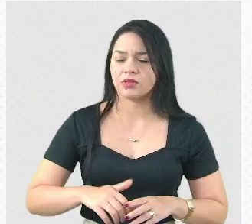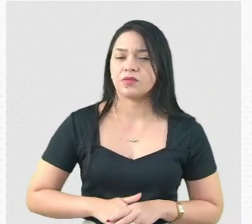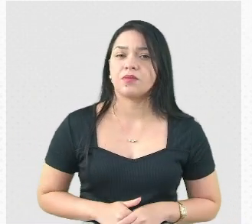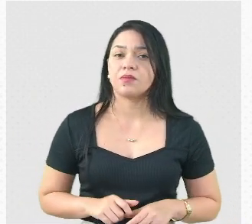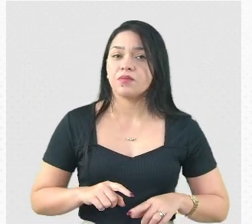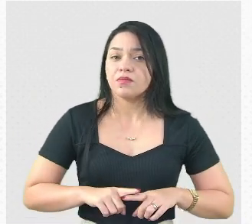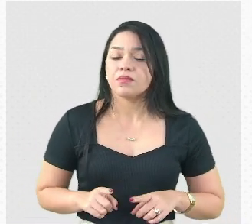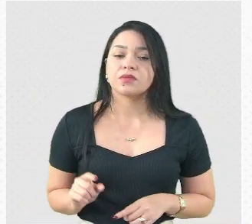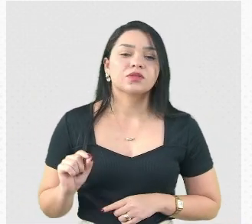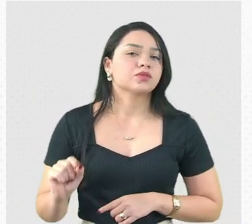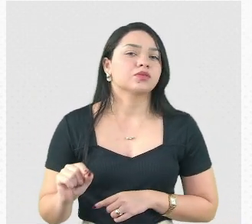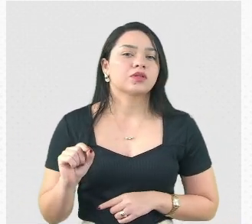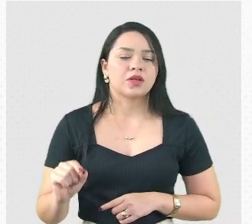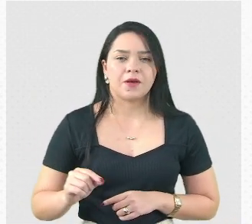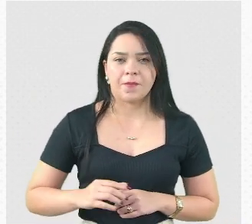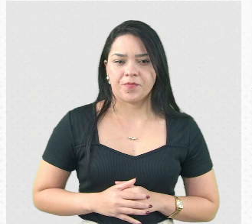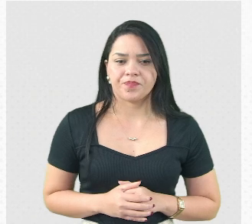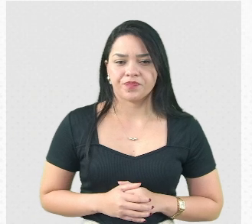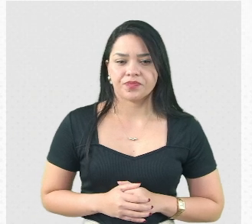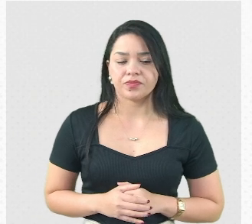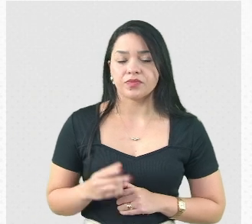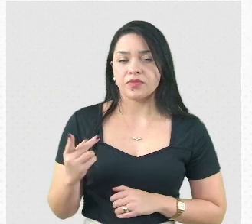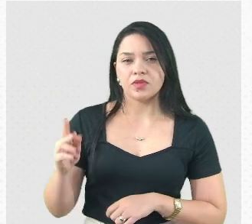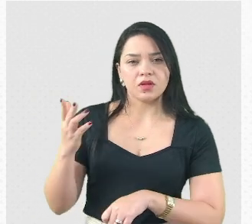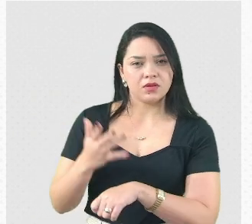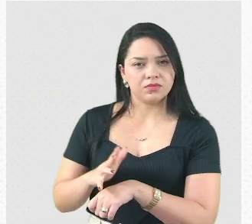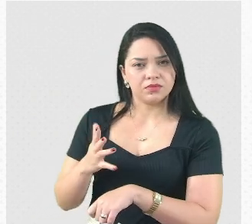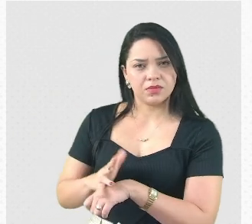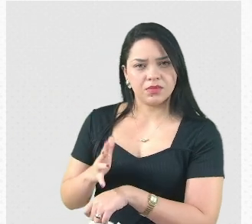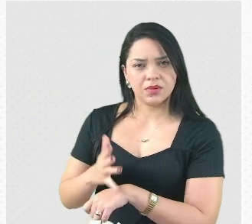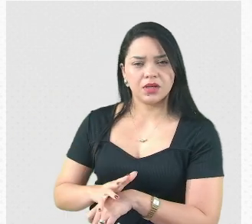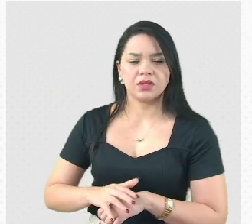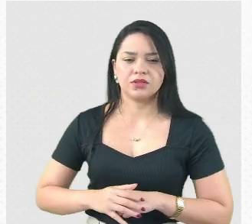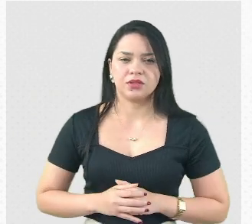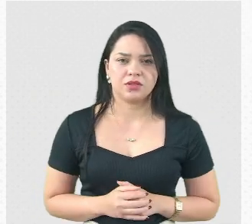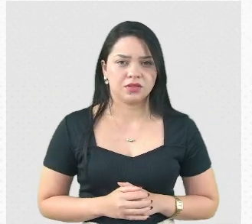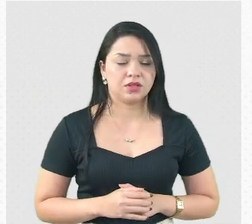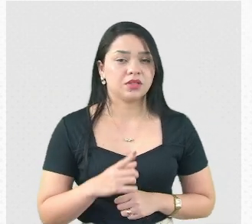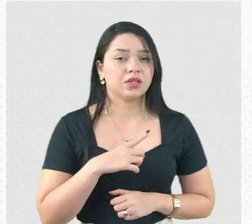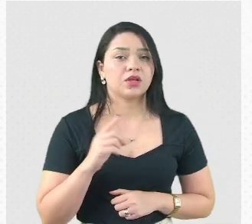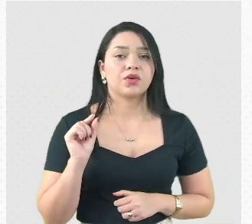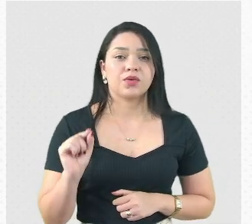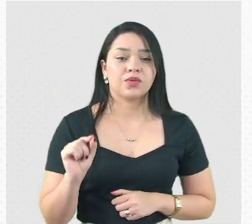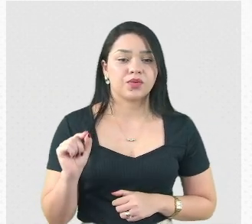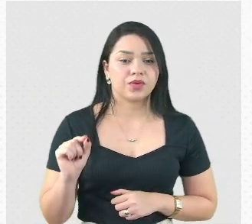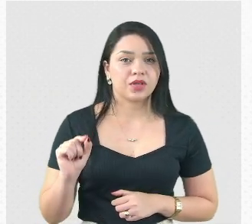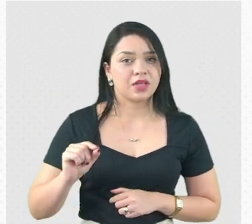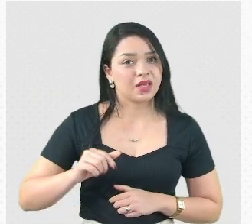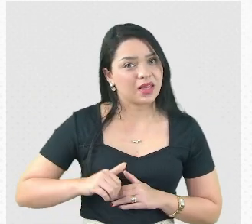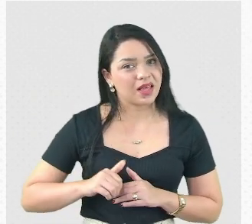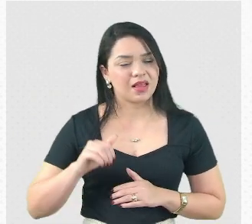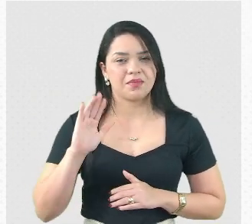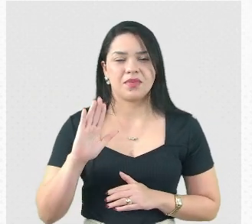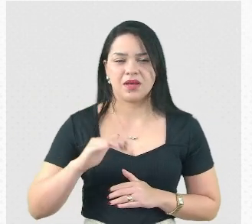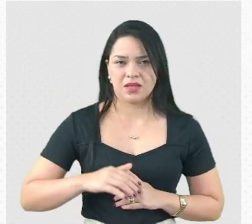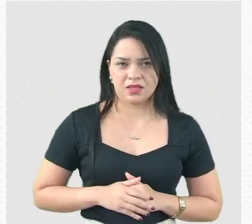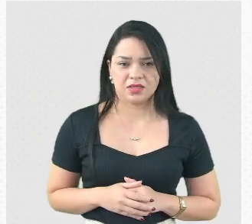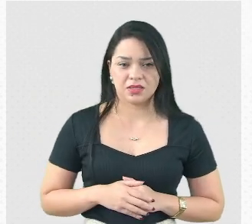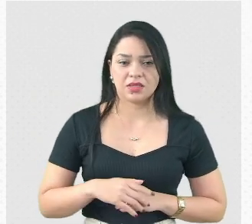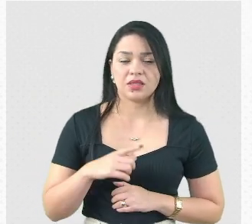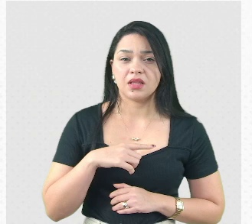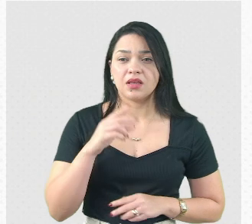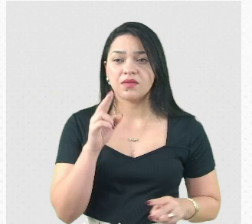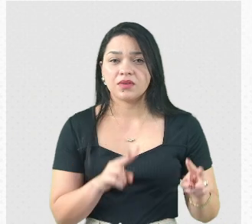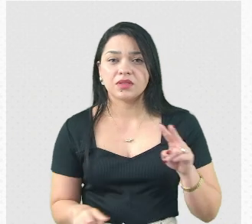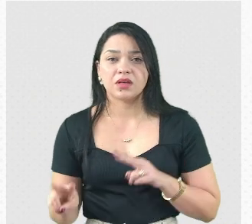esse indivíduo, esse pedreiro, por exemplo, que na sua prática laboral, ele tem um gasto energético elevado, ali ele está